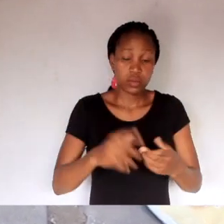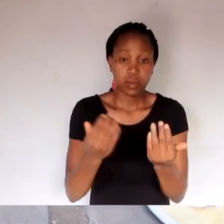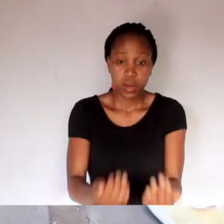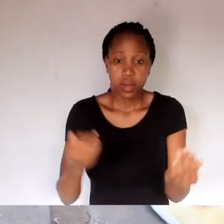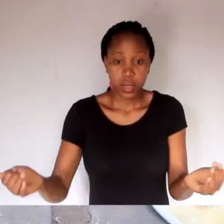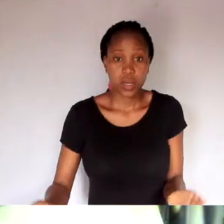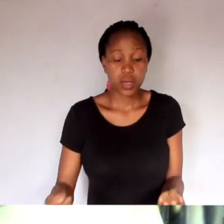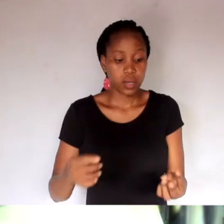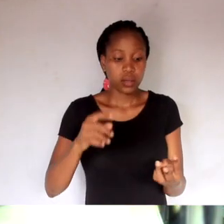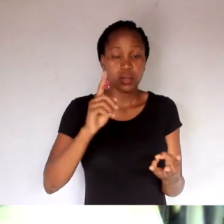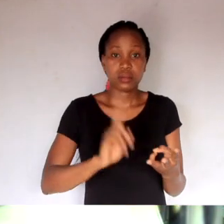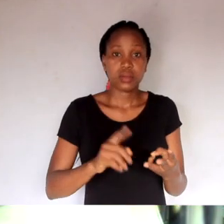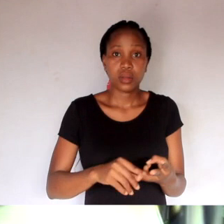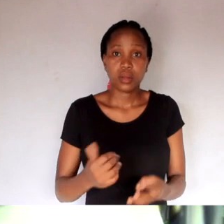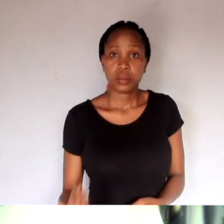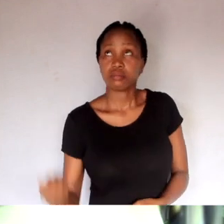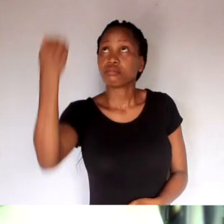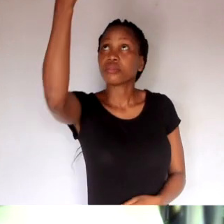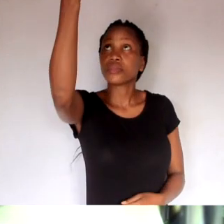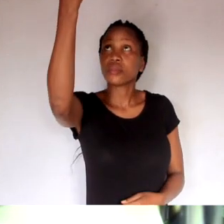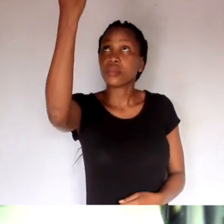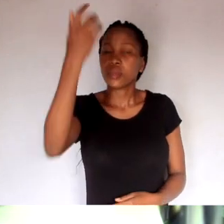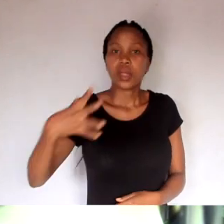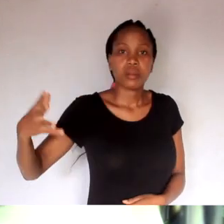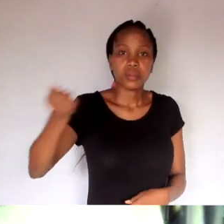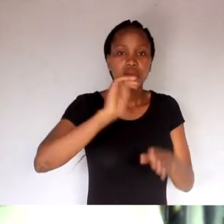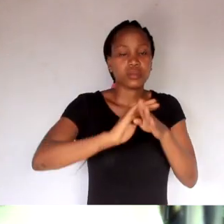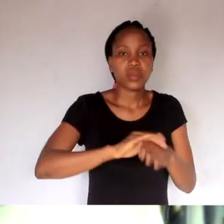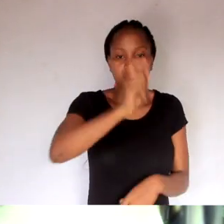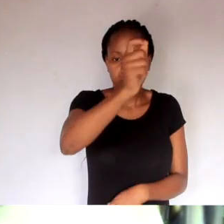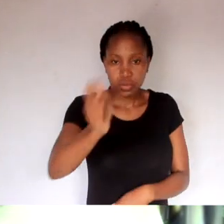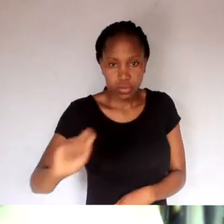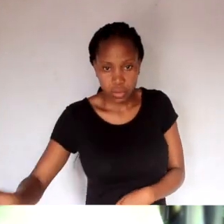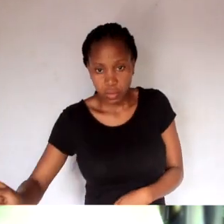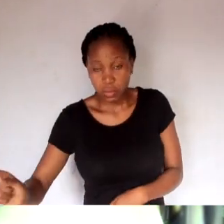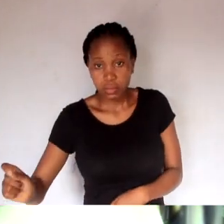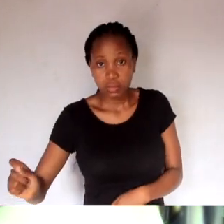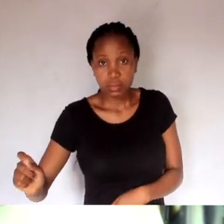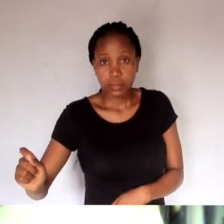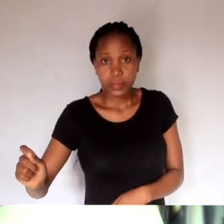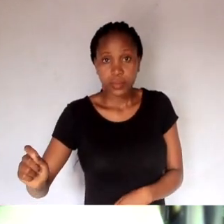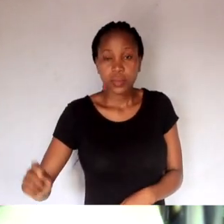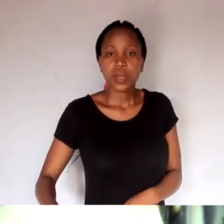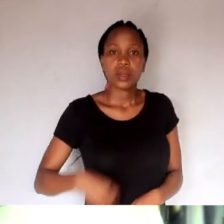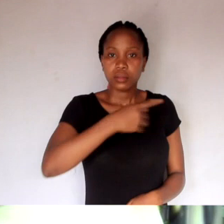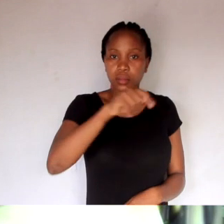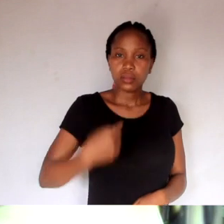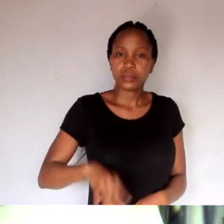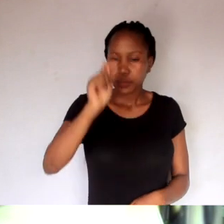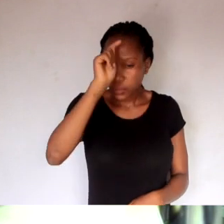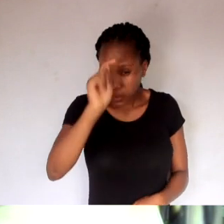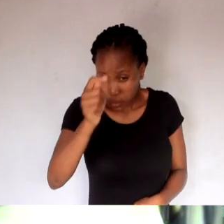com deficiência possam usufruir do acesso à escola, se isto não estiver